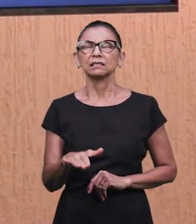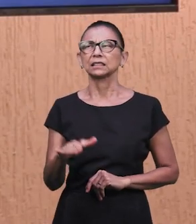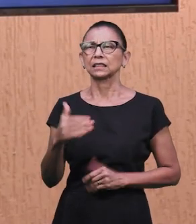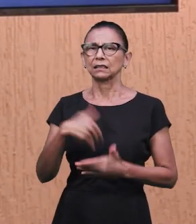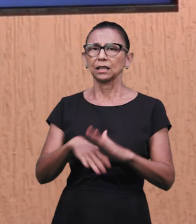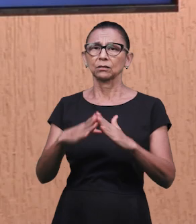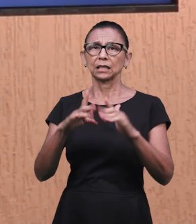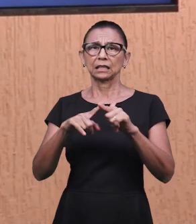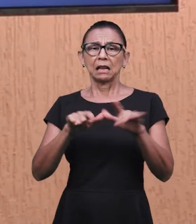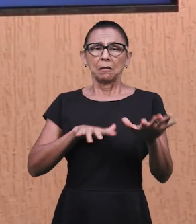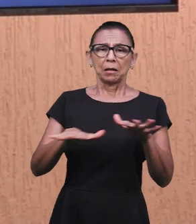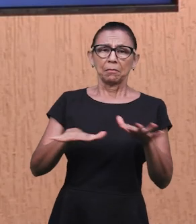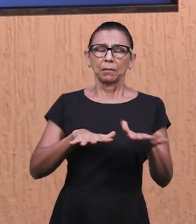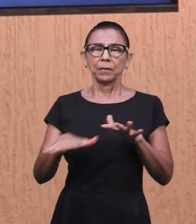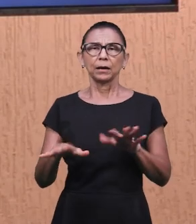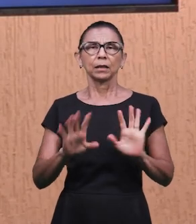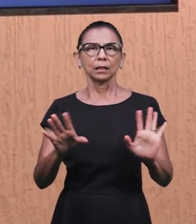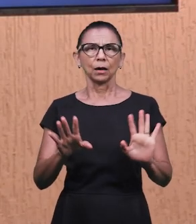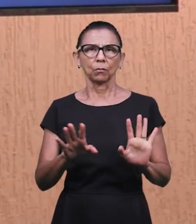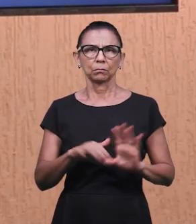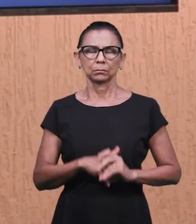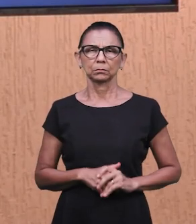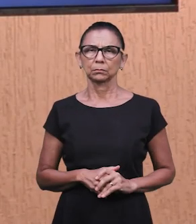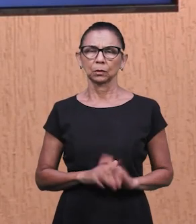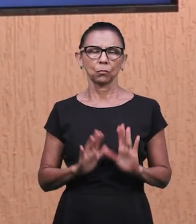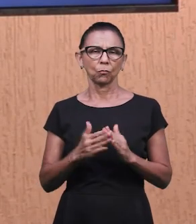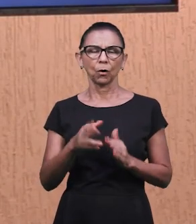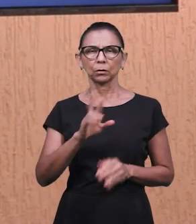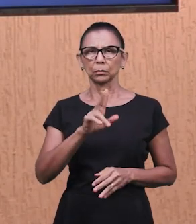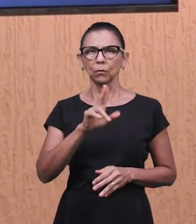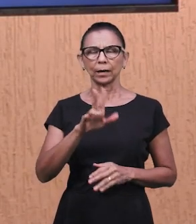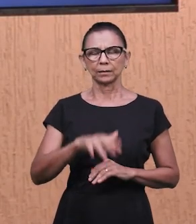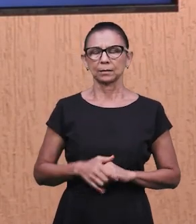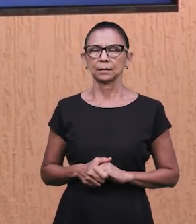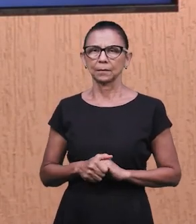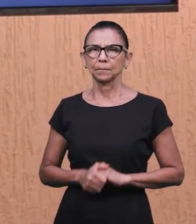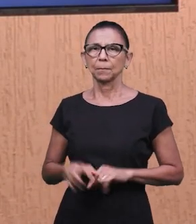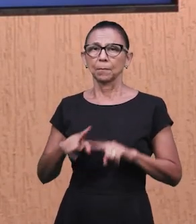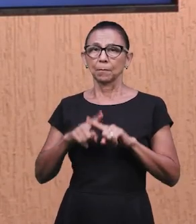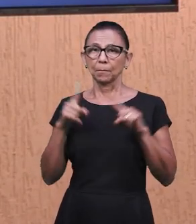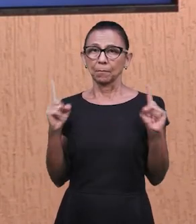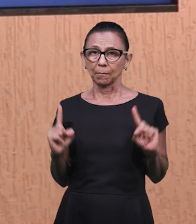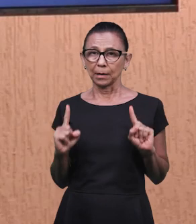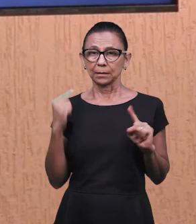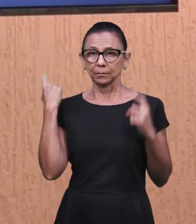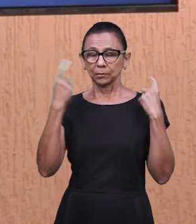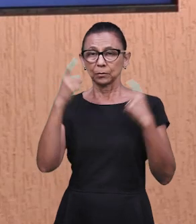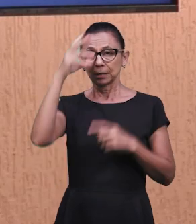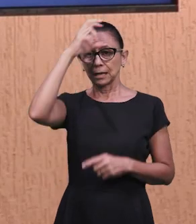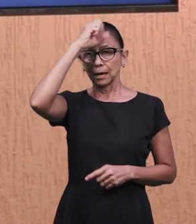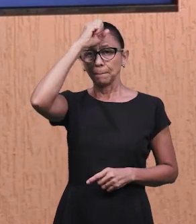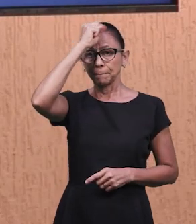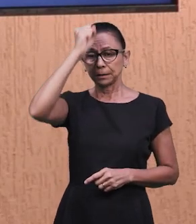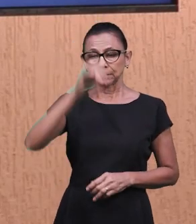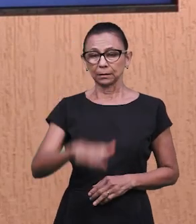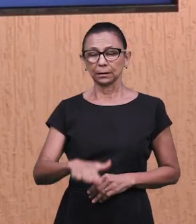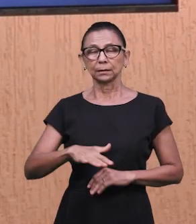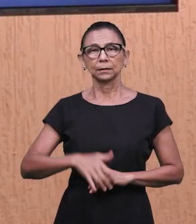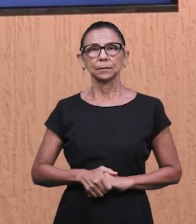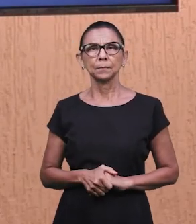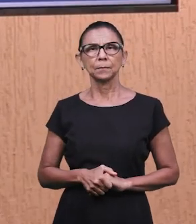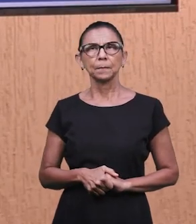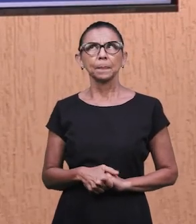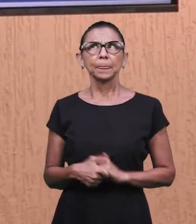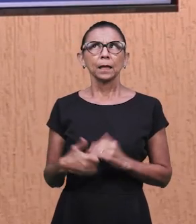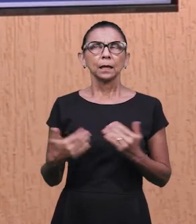igreja, mas que ela esteja aprendendo o que está acontecendo. Então, as dúvidas que os irmãos têm tido é quais as situações